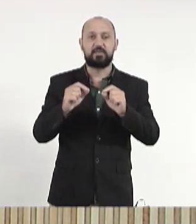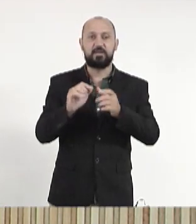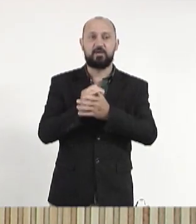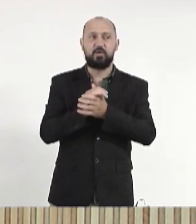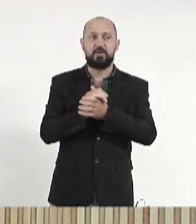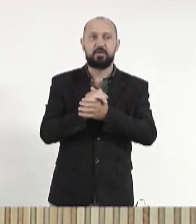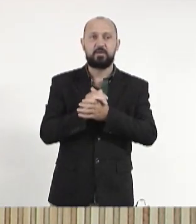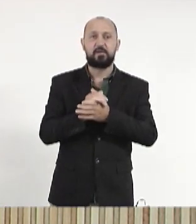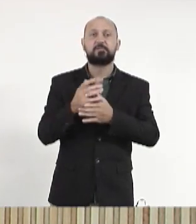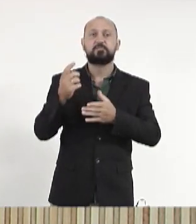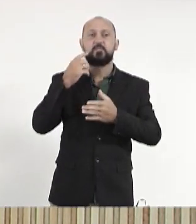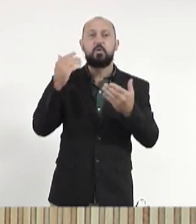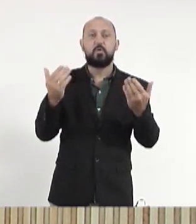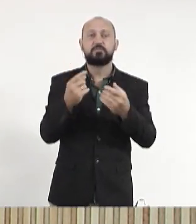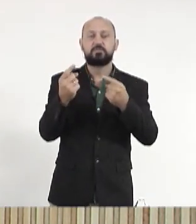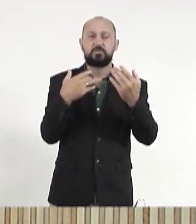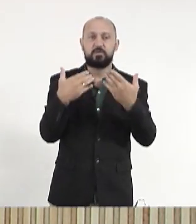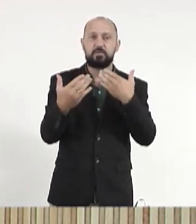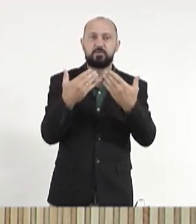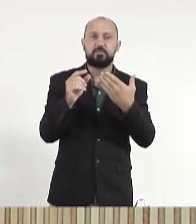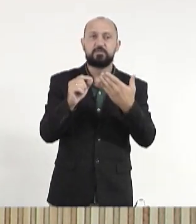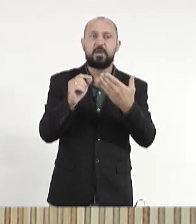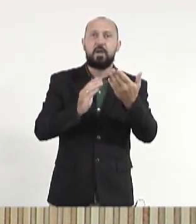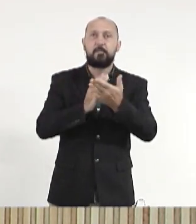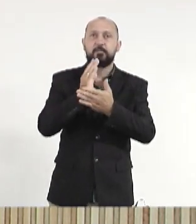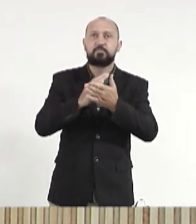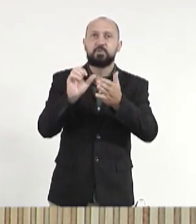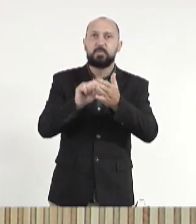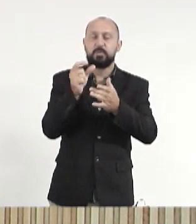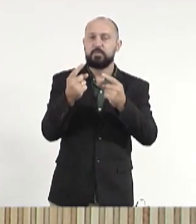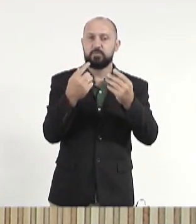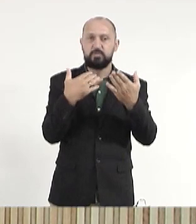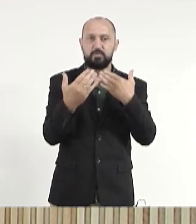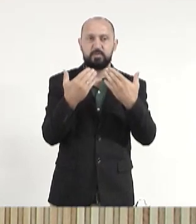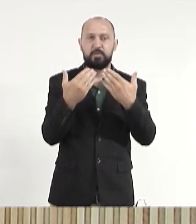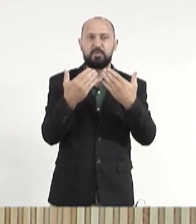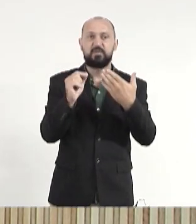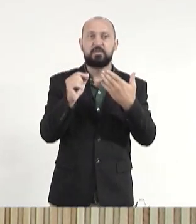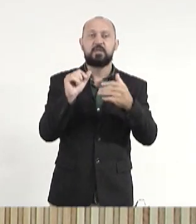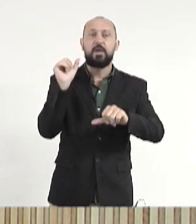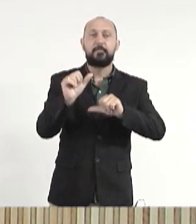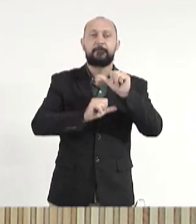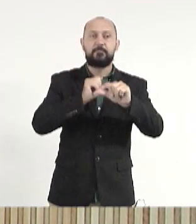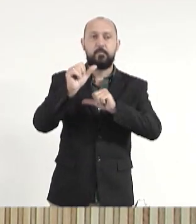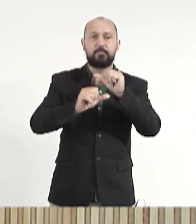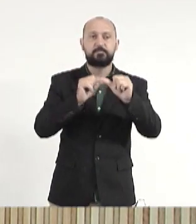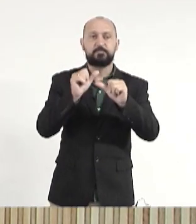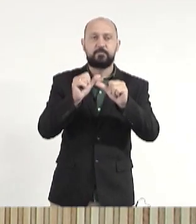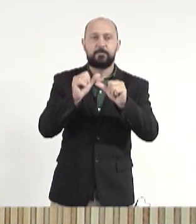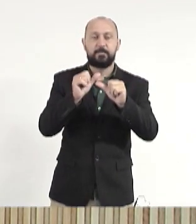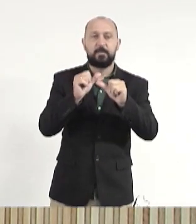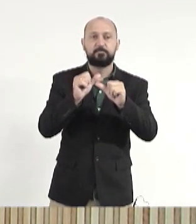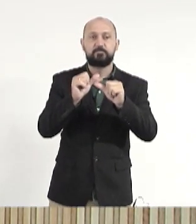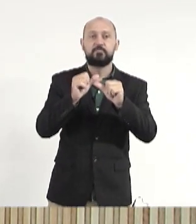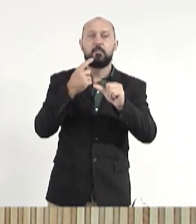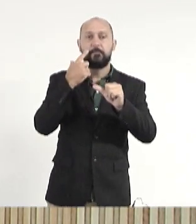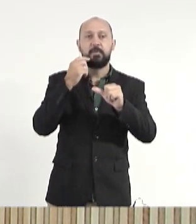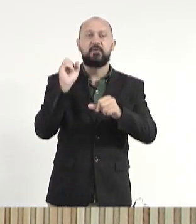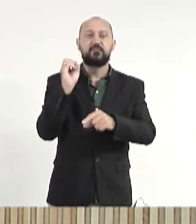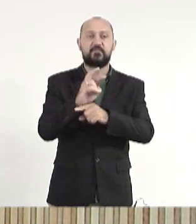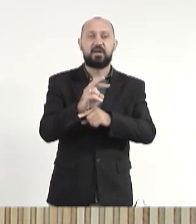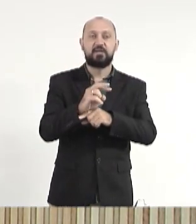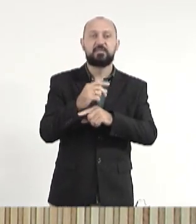Poder Executivo, que hoje foi discutida, votada e aprovada em primeira discussão, e que altera as exigências para os